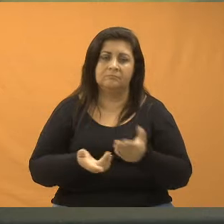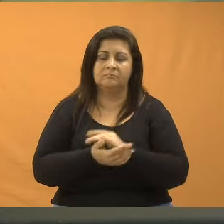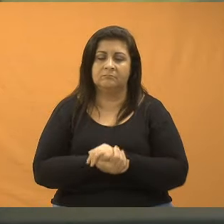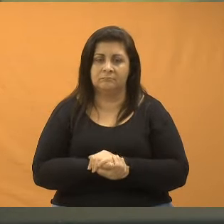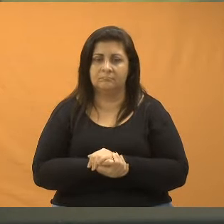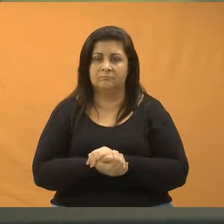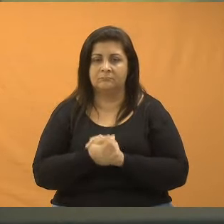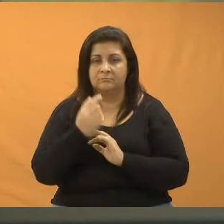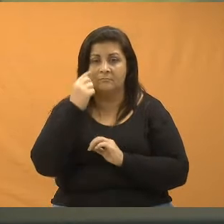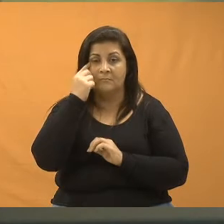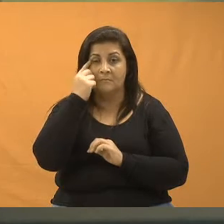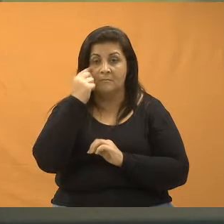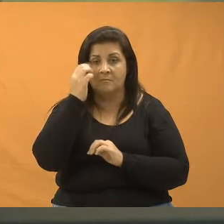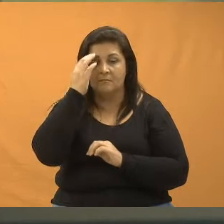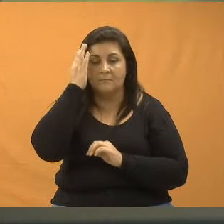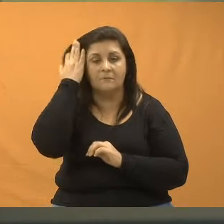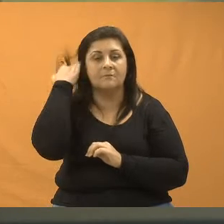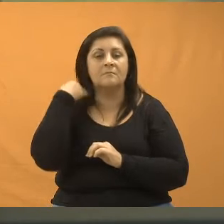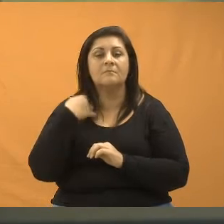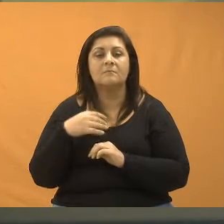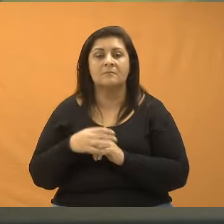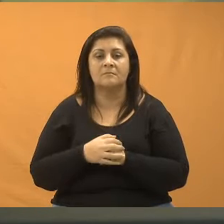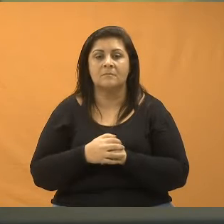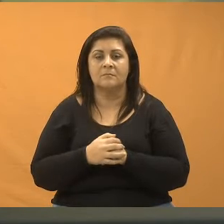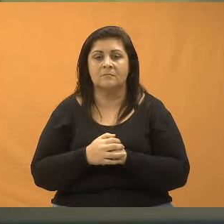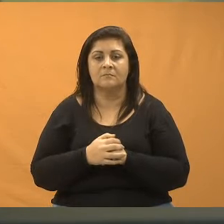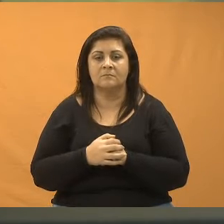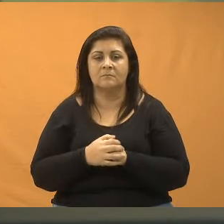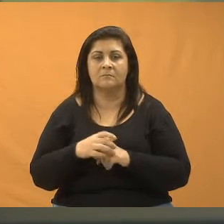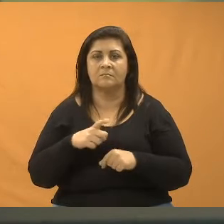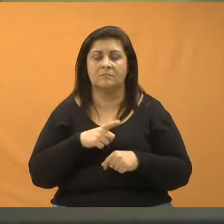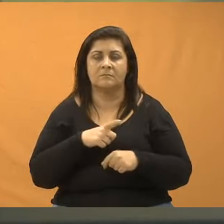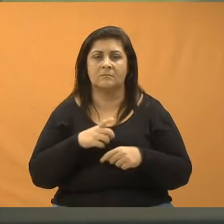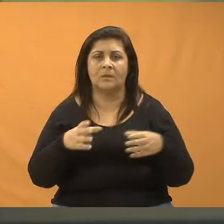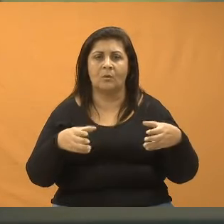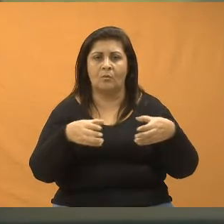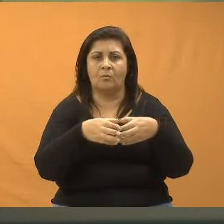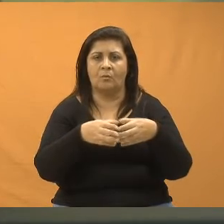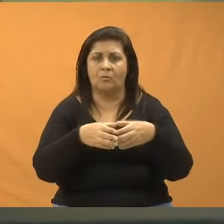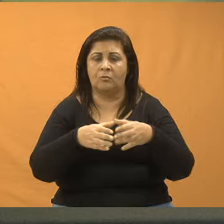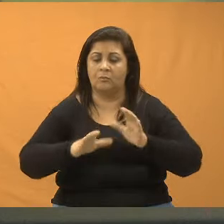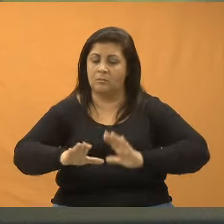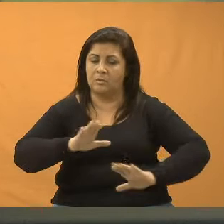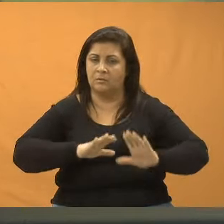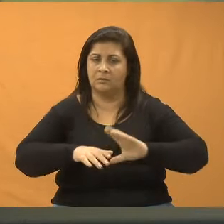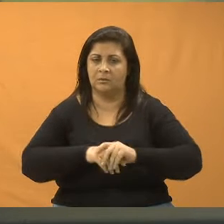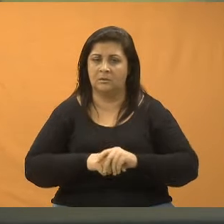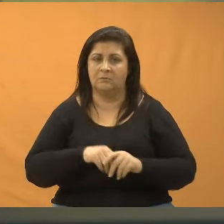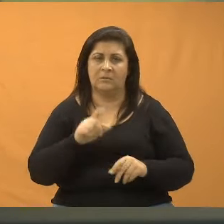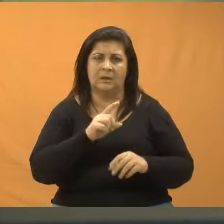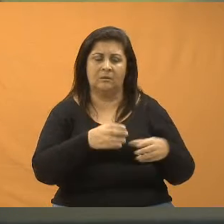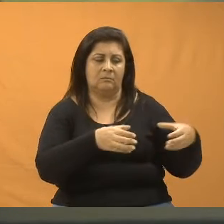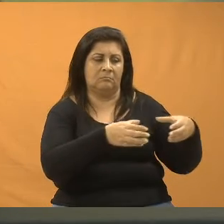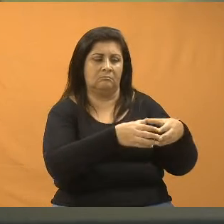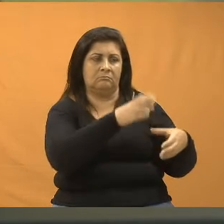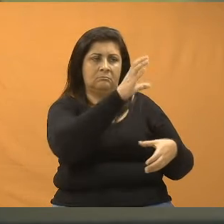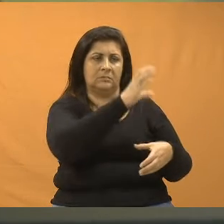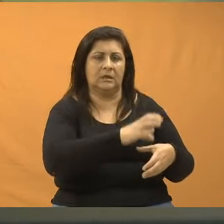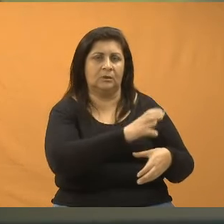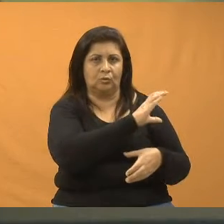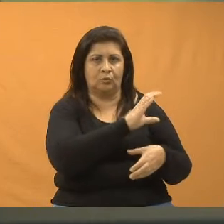fazer alguém para pegar uma entidade para fazer essa gestão, mas não via Irmandade,